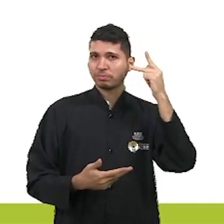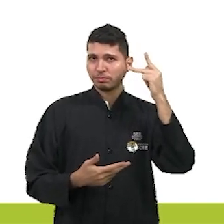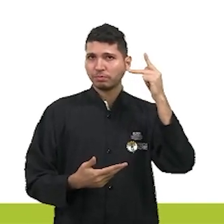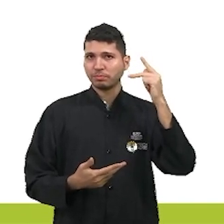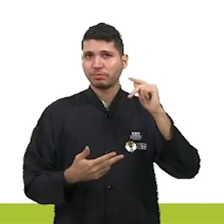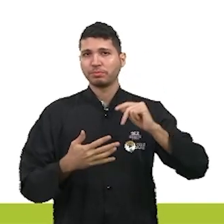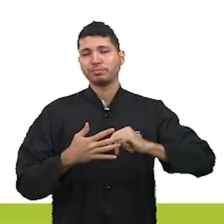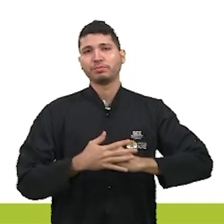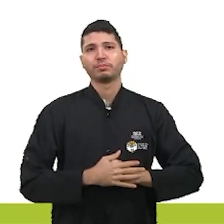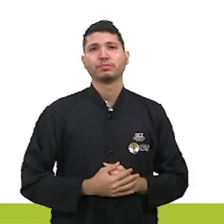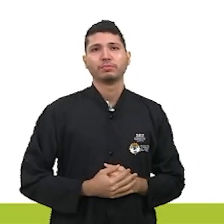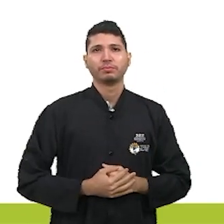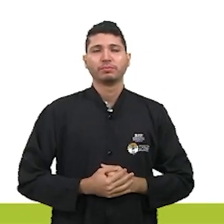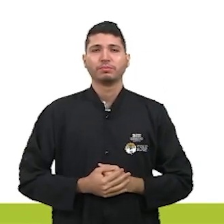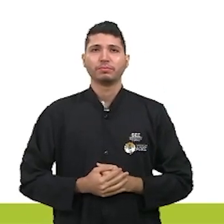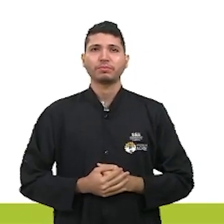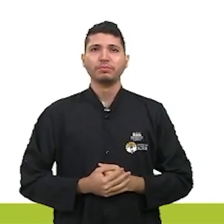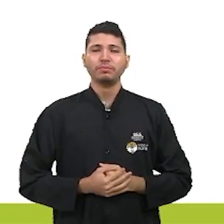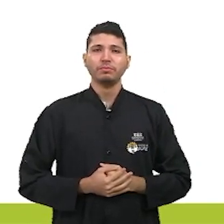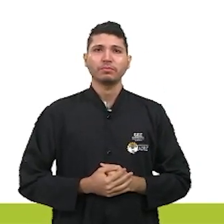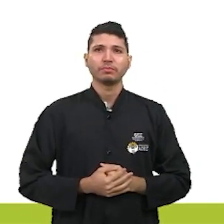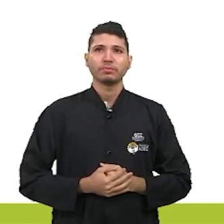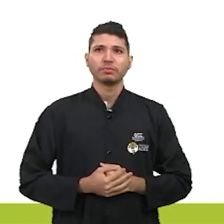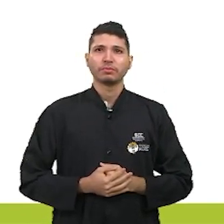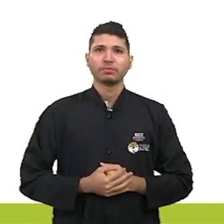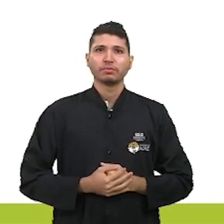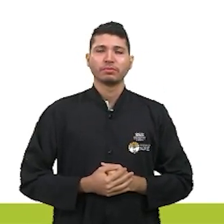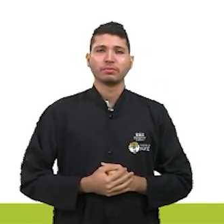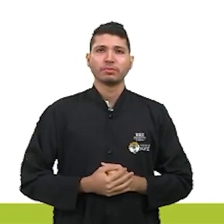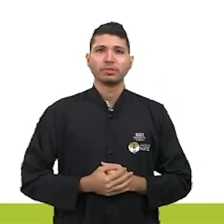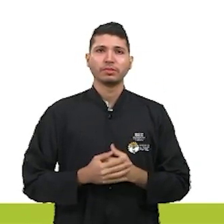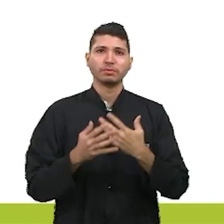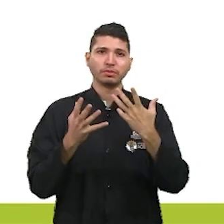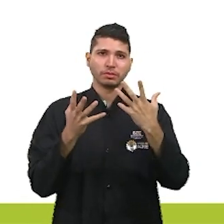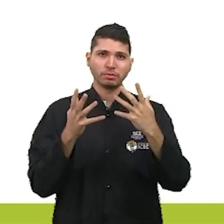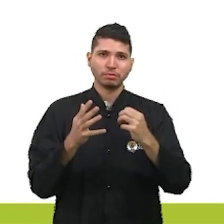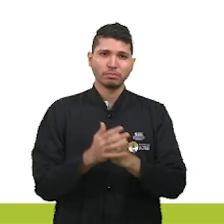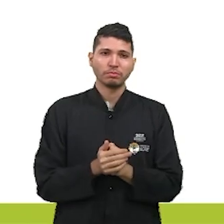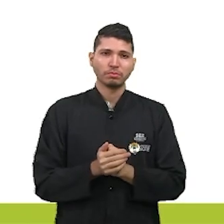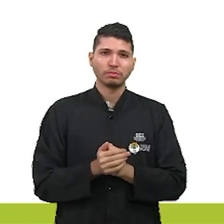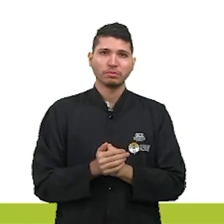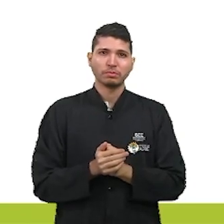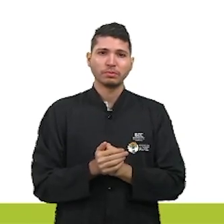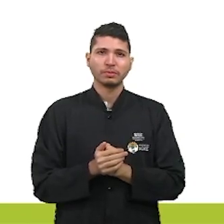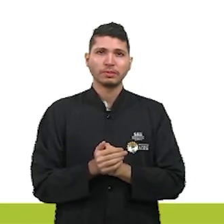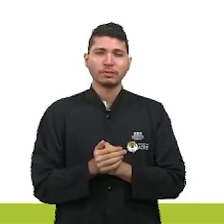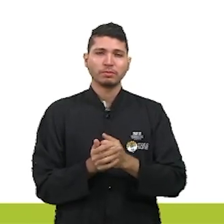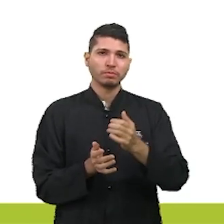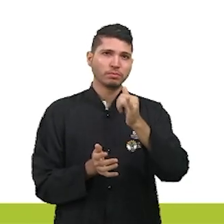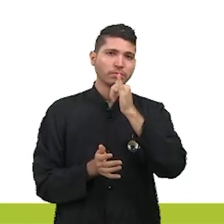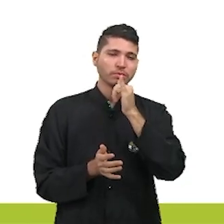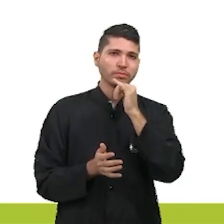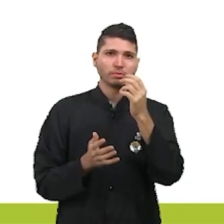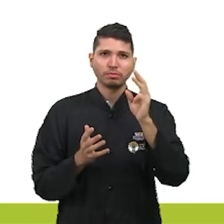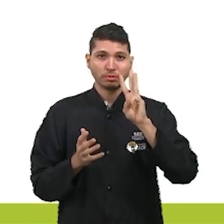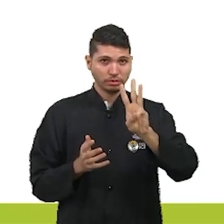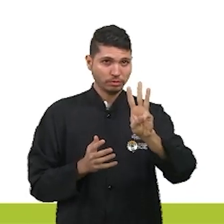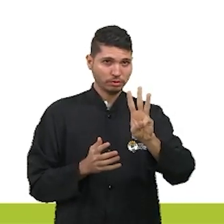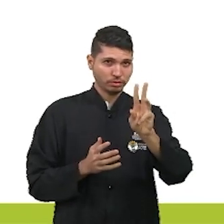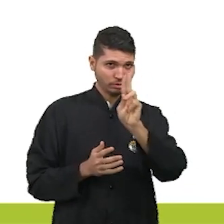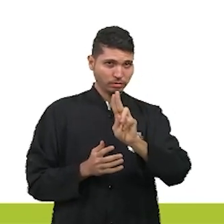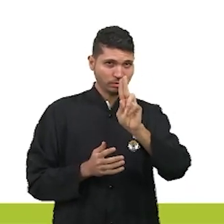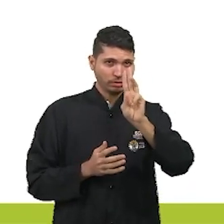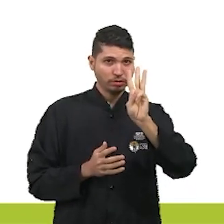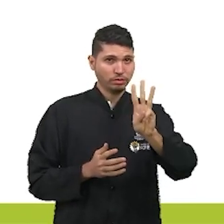Digamos que eu queira resolver esse problema para 3 pessoas. Aí depois eu vou generalizar.